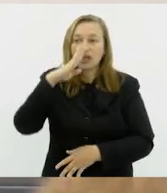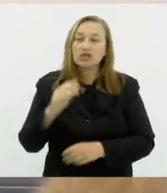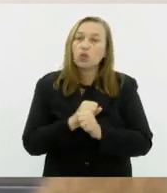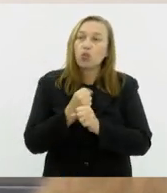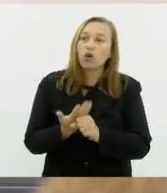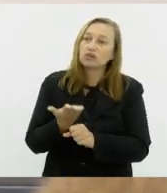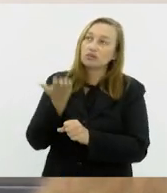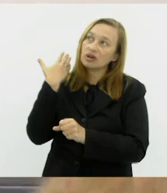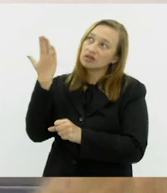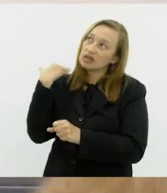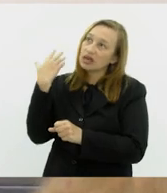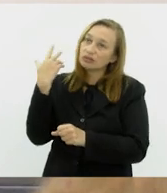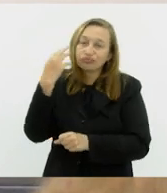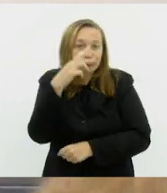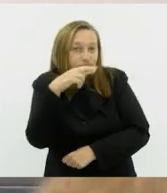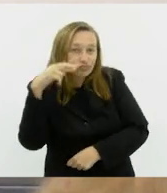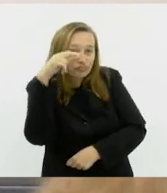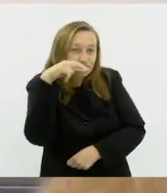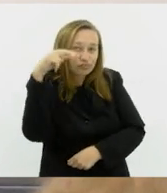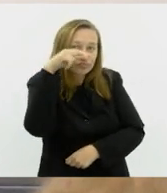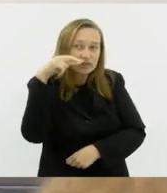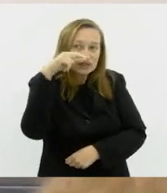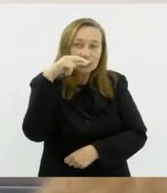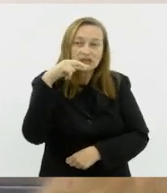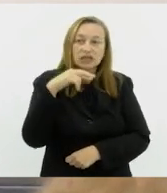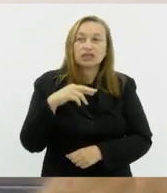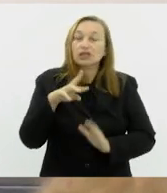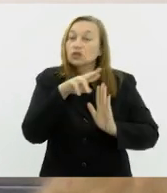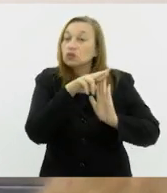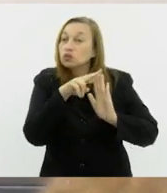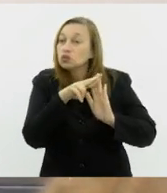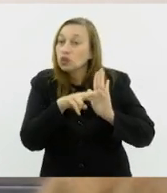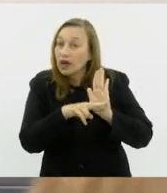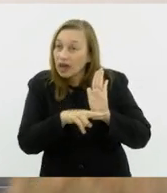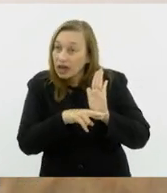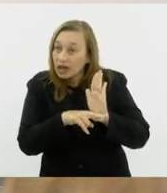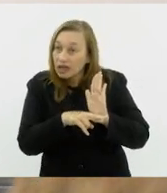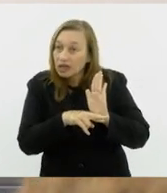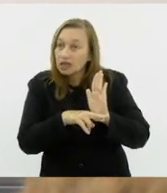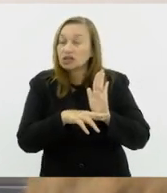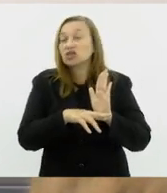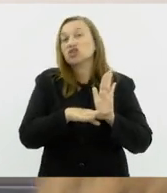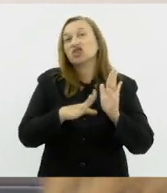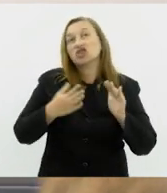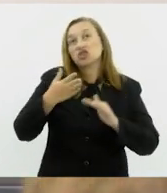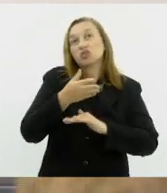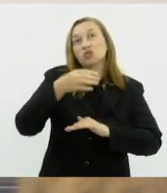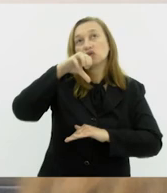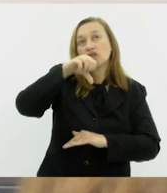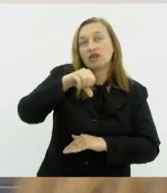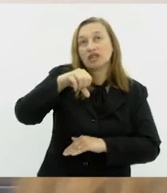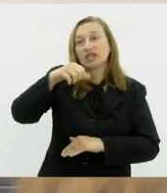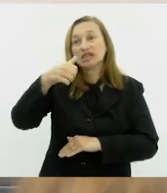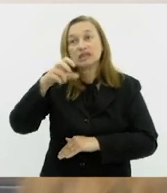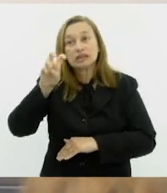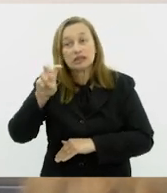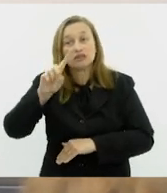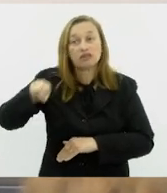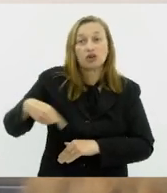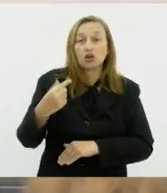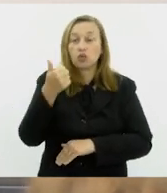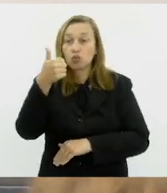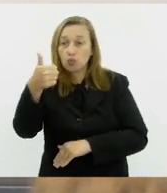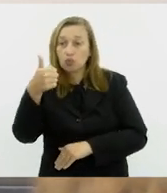passado, foi vistoriado e, em aderência a essas normas, alcançou 95,1%. Então, a gente tem que ter orgulho